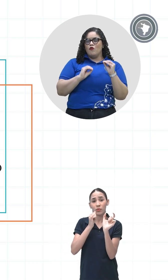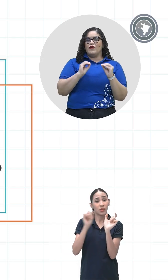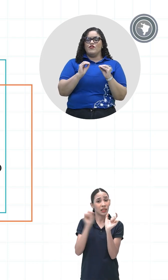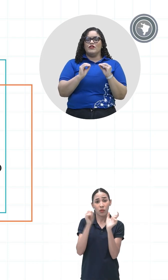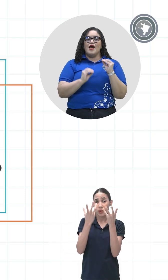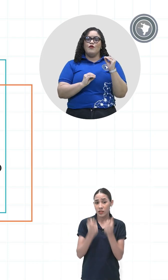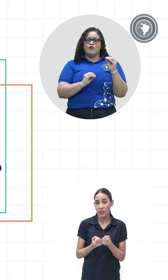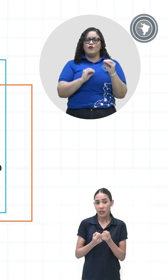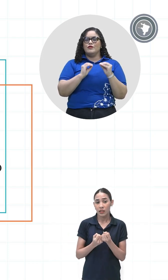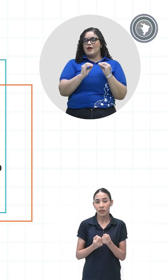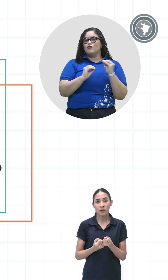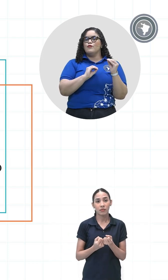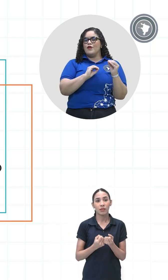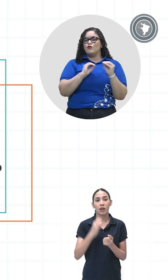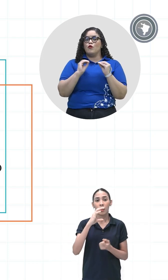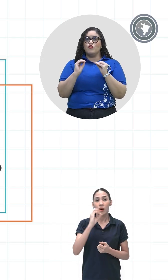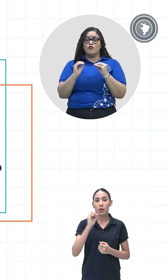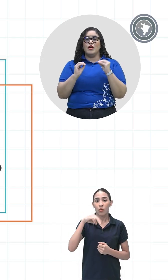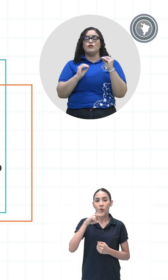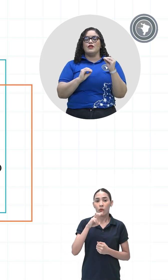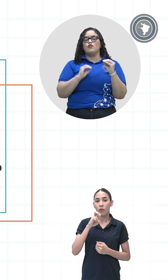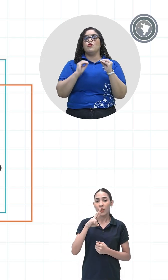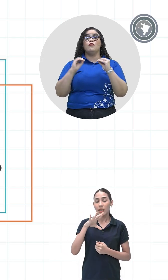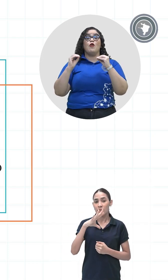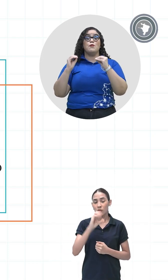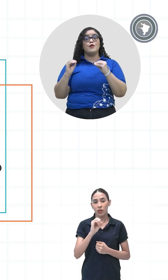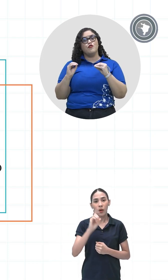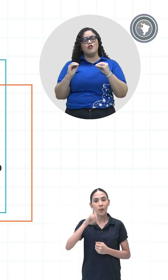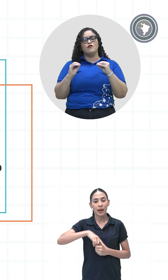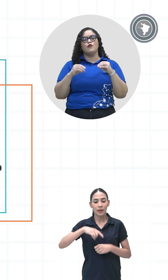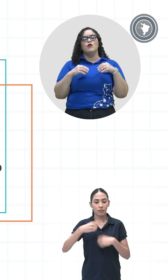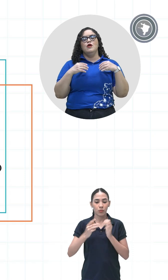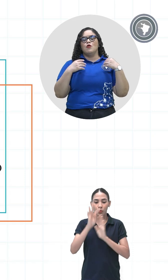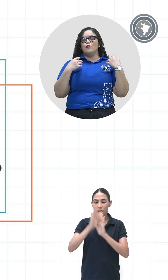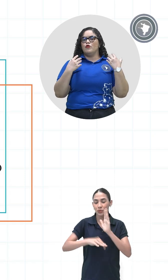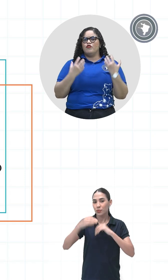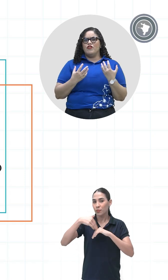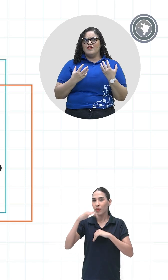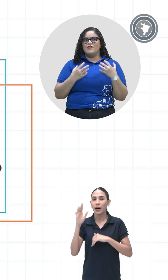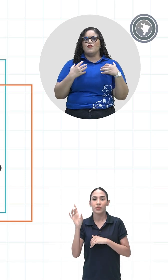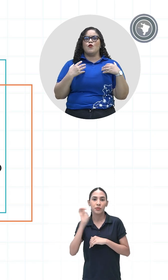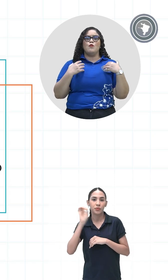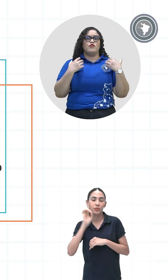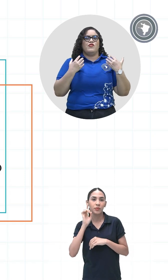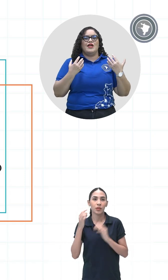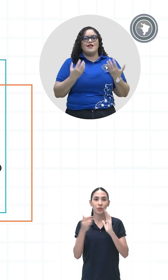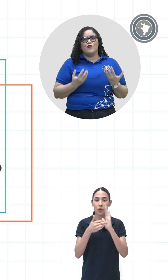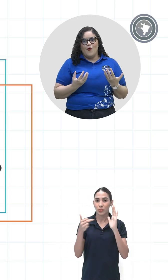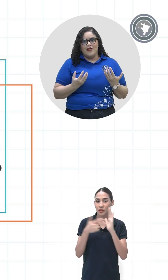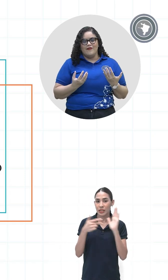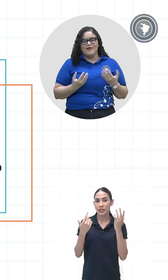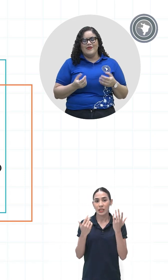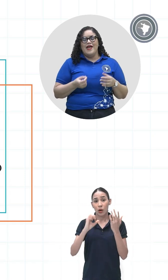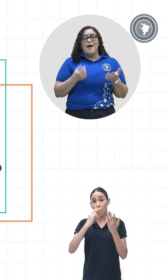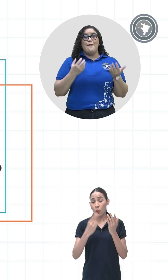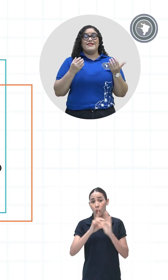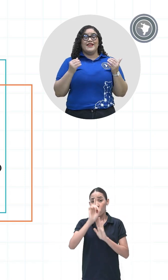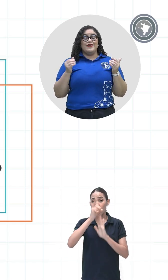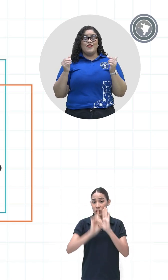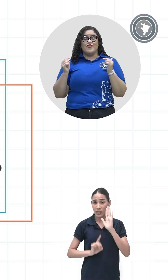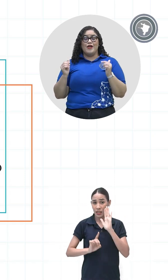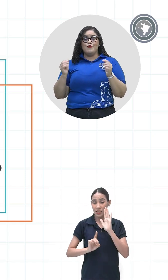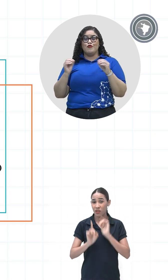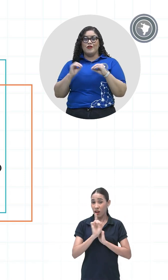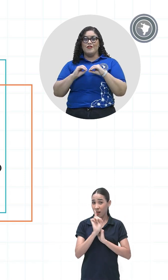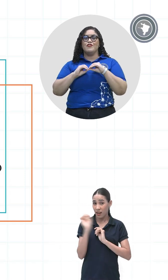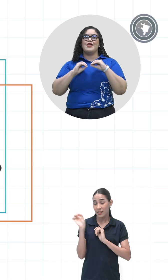Quando eu digo convencional, eu digo texto mais do cotidiano, texto informativo, como notícias, como dissertações. Mas aqui